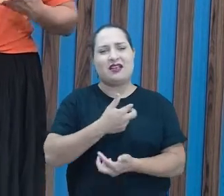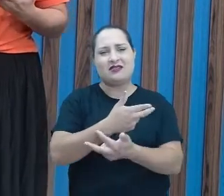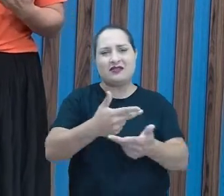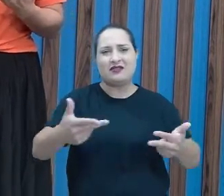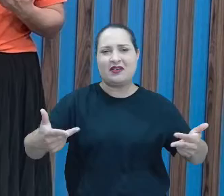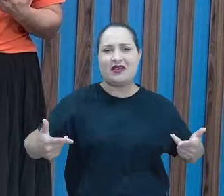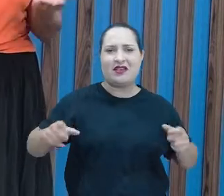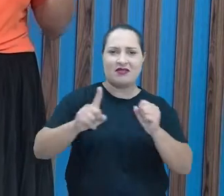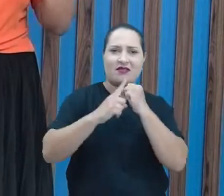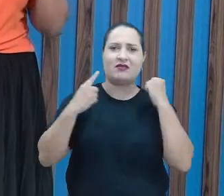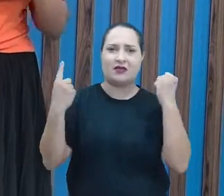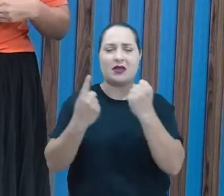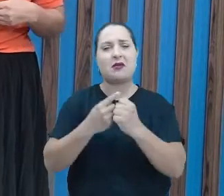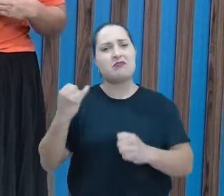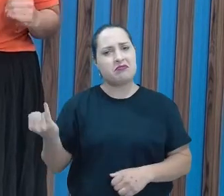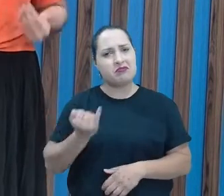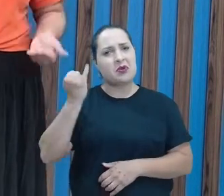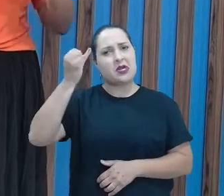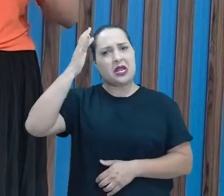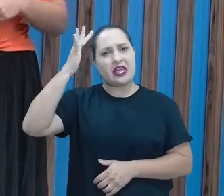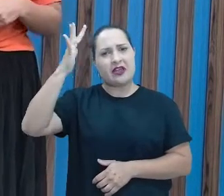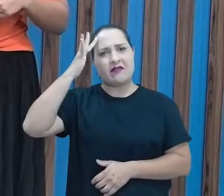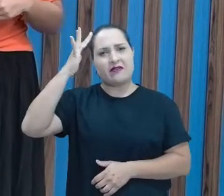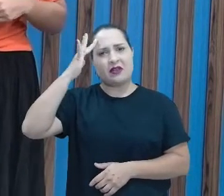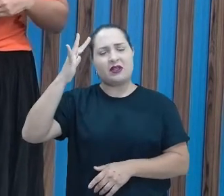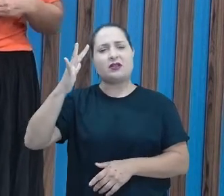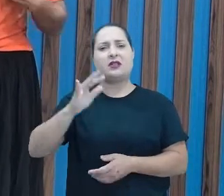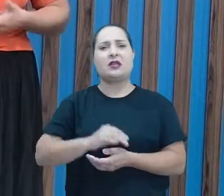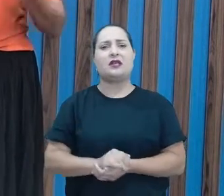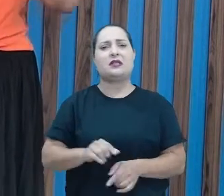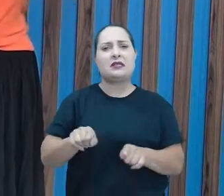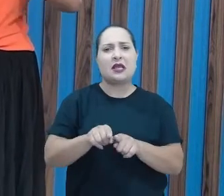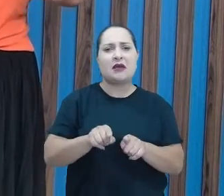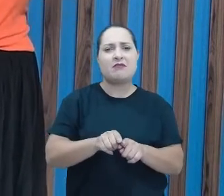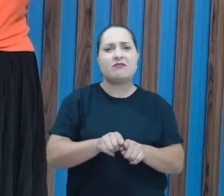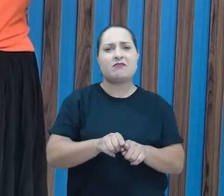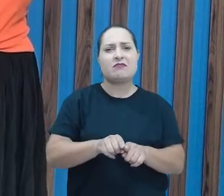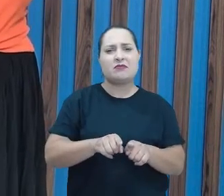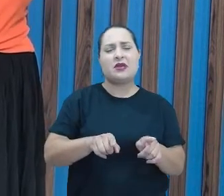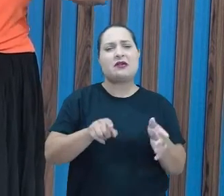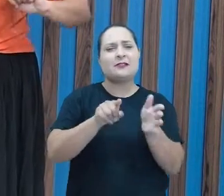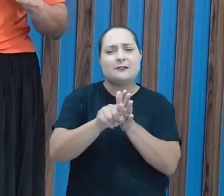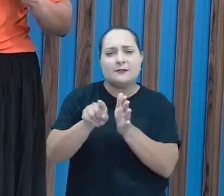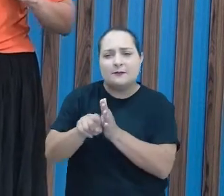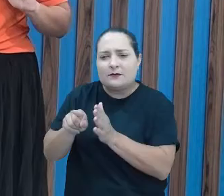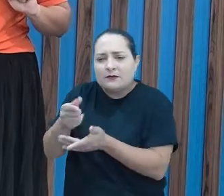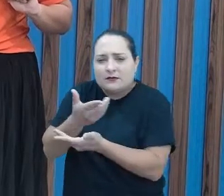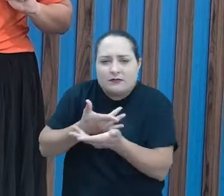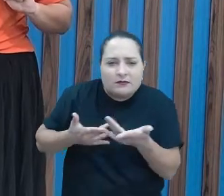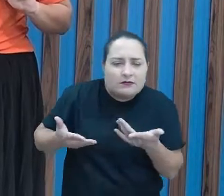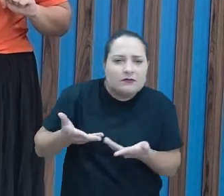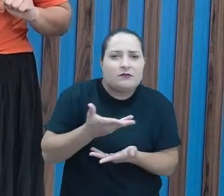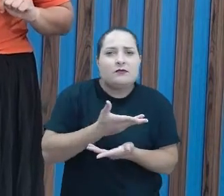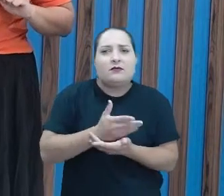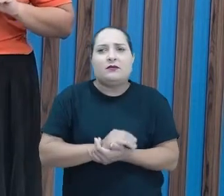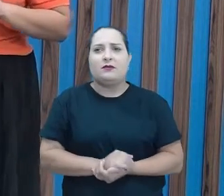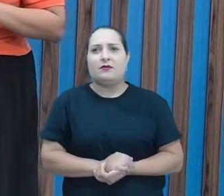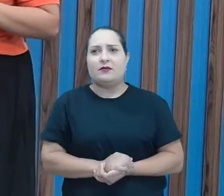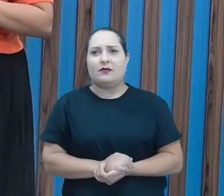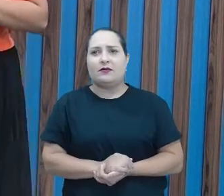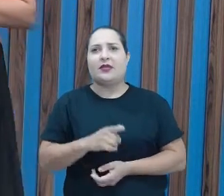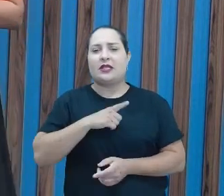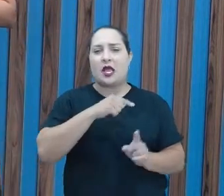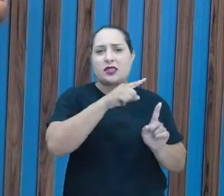E é importante que a gente reflita sobre isso e questione para que a gente consiga ir mudando esse imaginário. Então, a gente tem